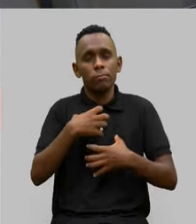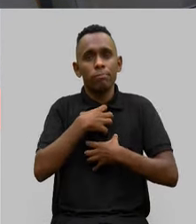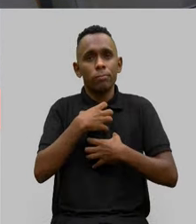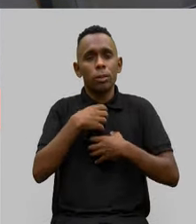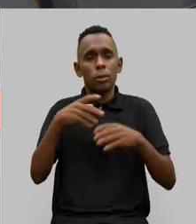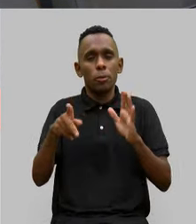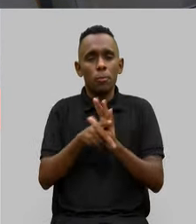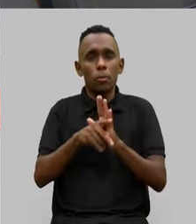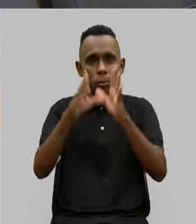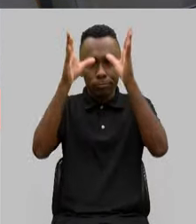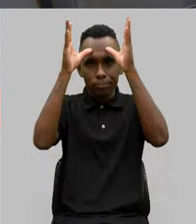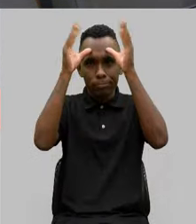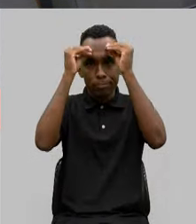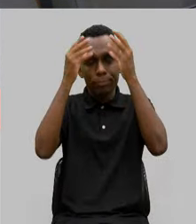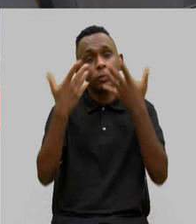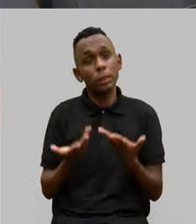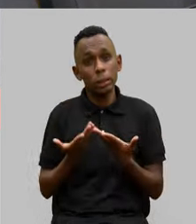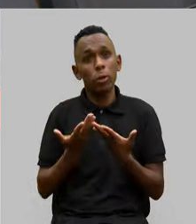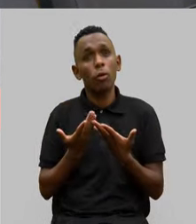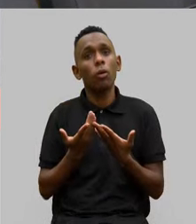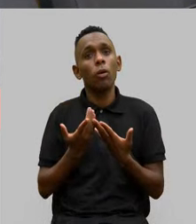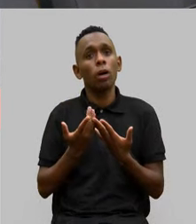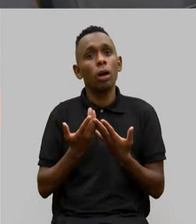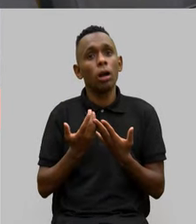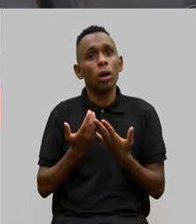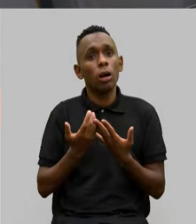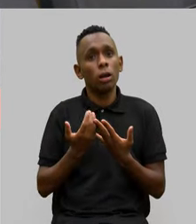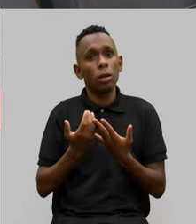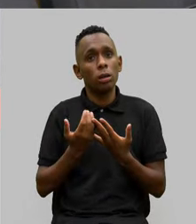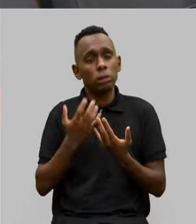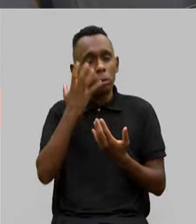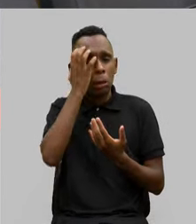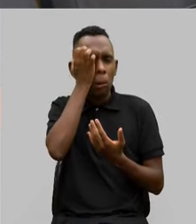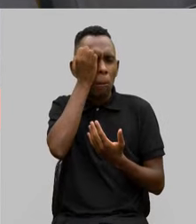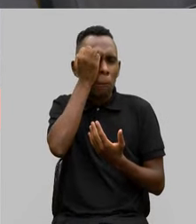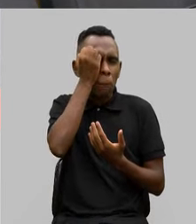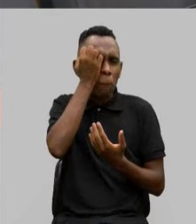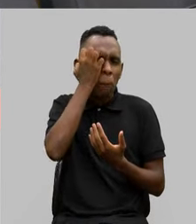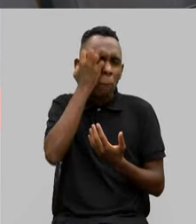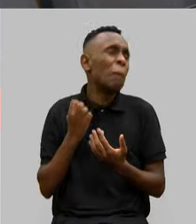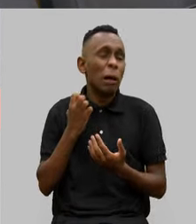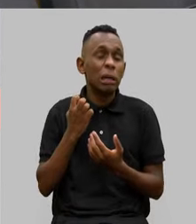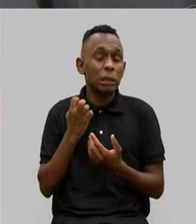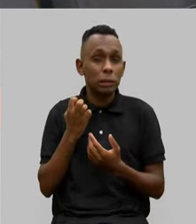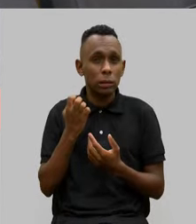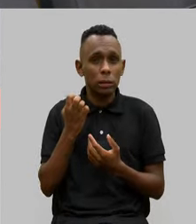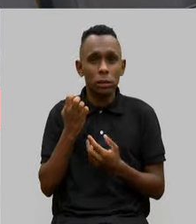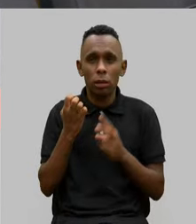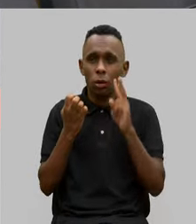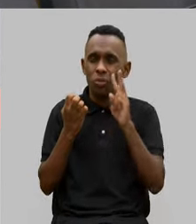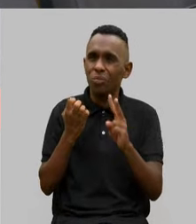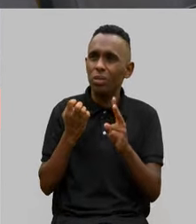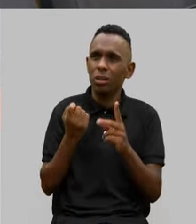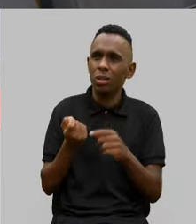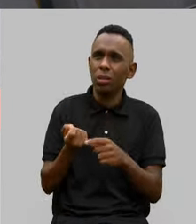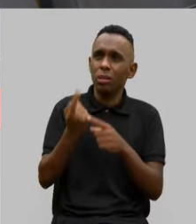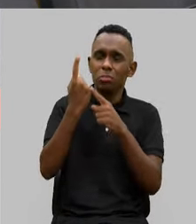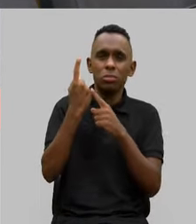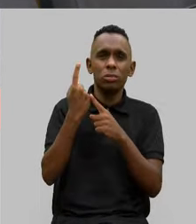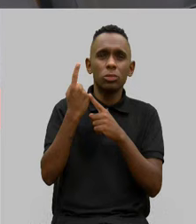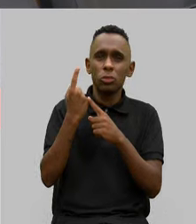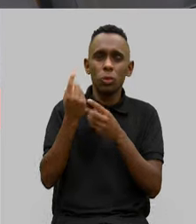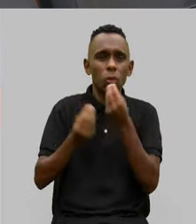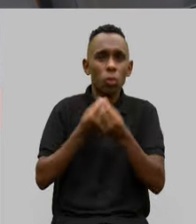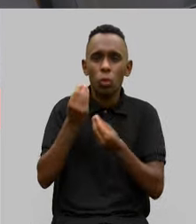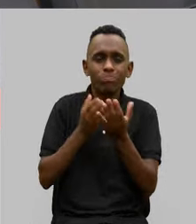Alzheimer e o dia que ela arrancou a pele do rosto com a unha eu vi que a gente não tinha mais